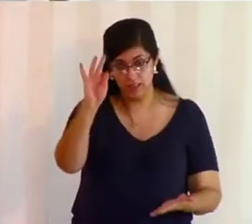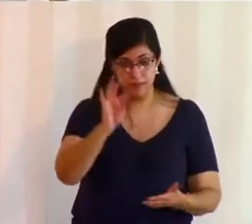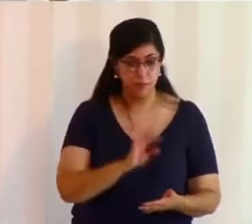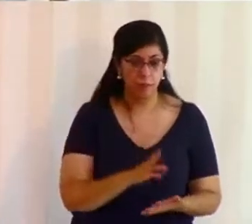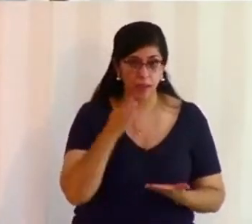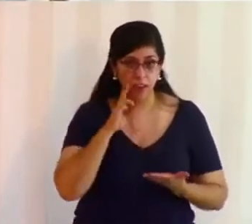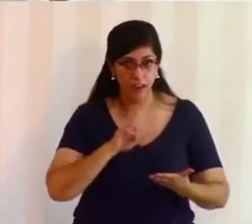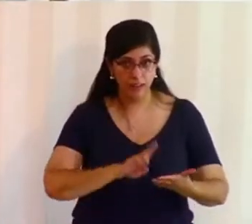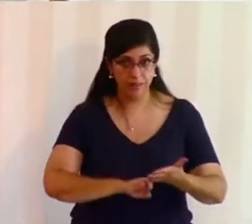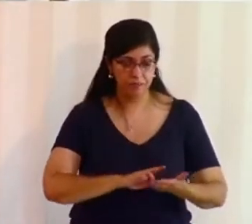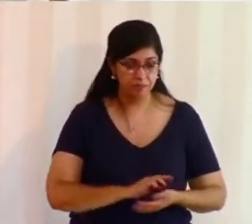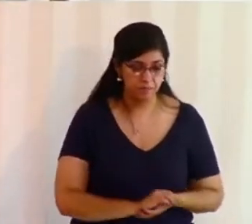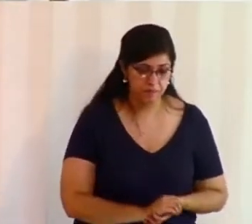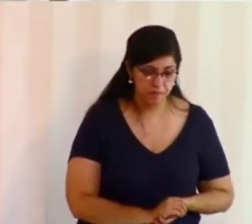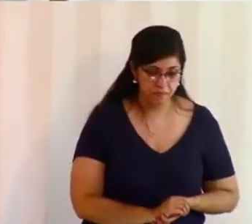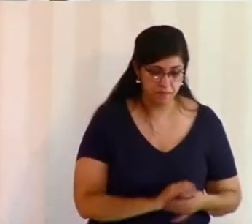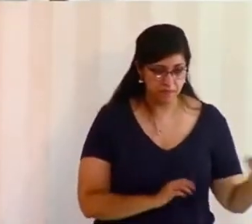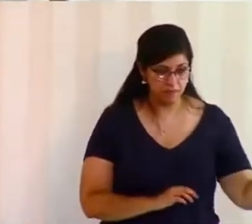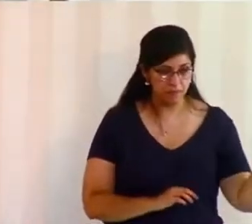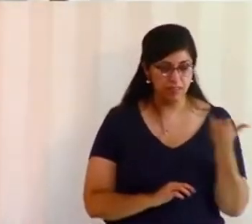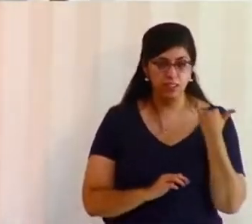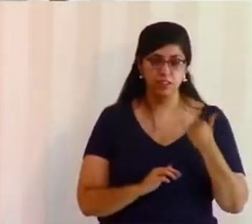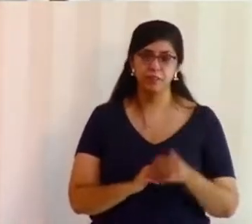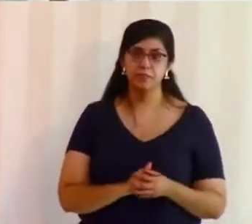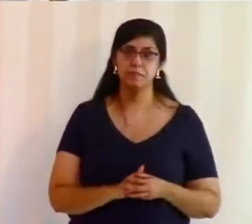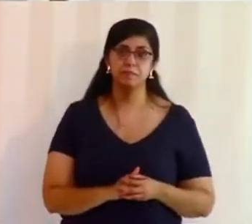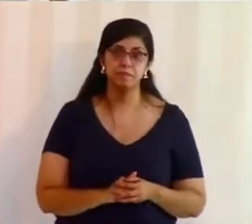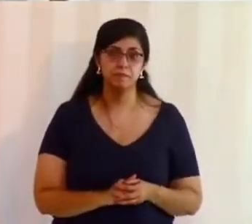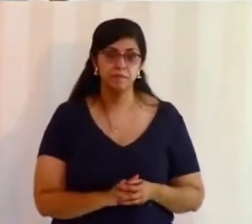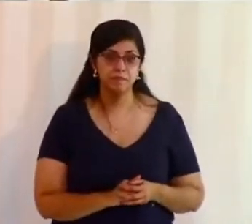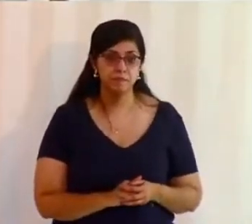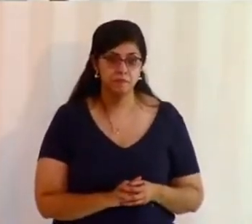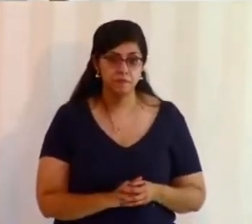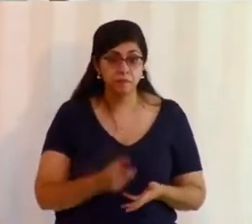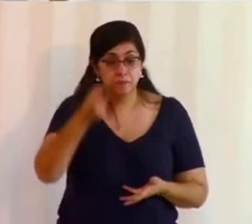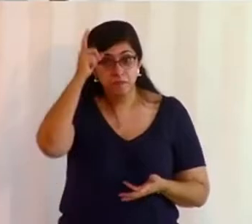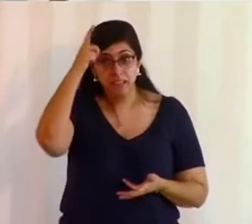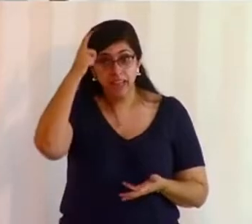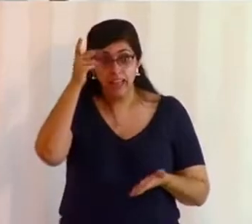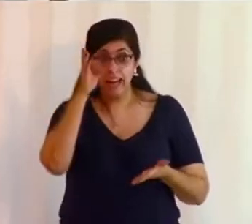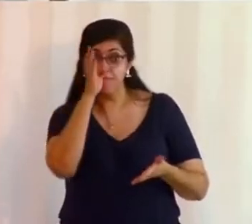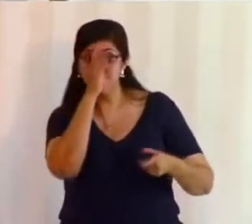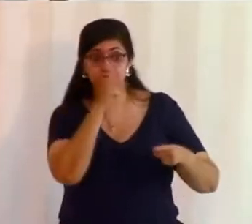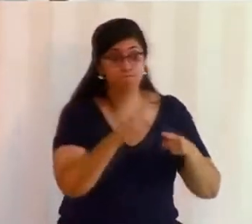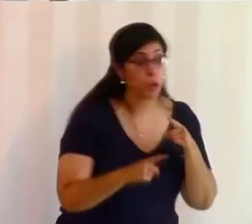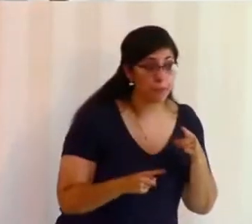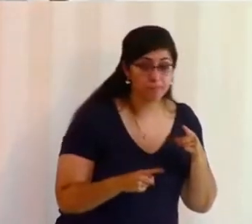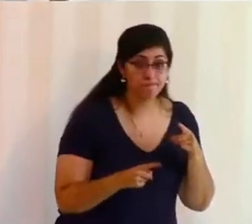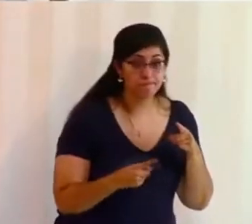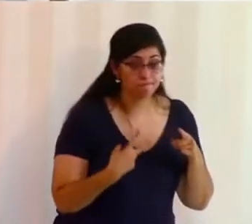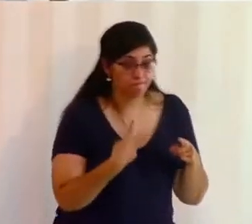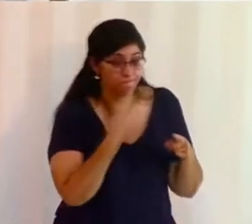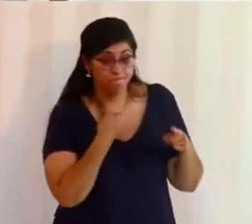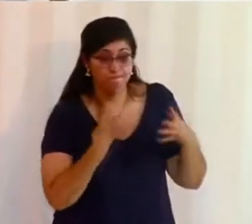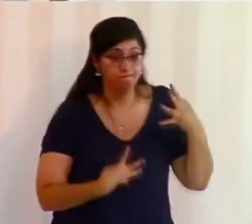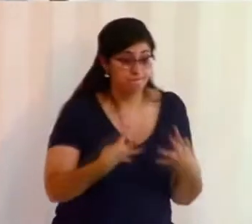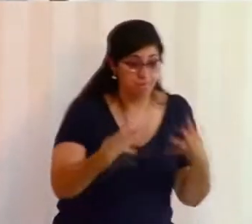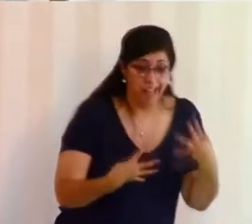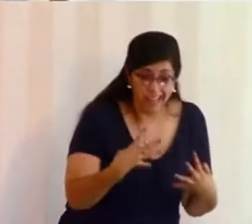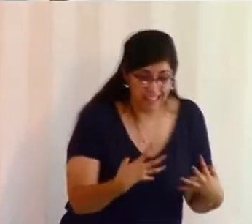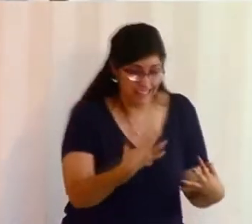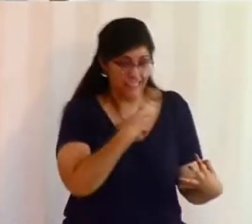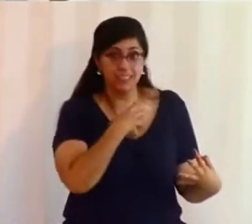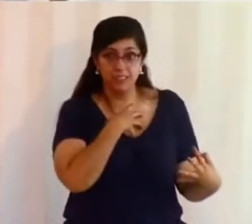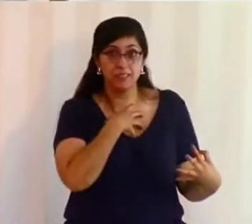discernimento. Ele vai deixar bem claro para os irmãos de Tessalônica: Satanás nos barrou o caminho e nos impediu de ir até vocês. Então